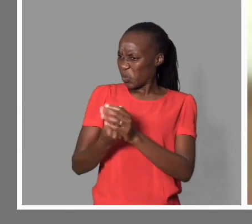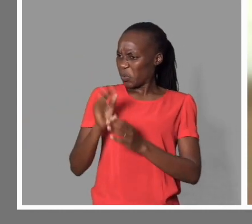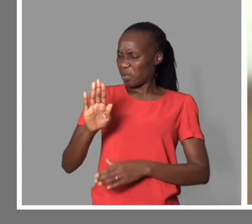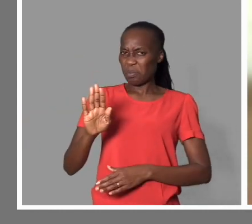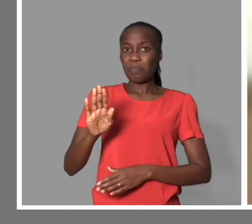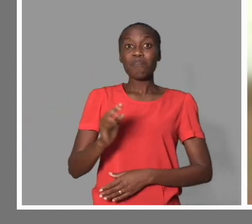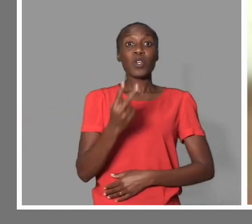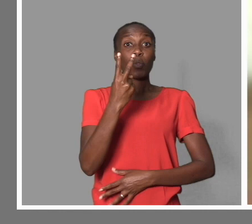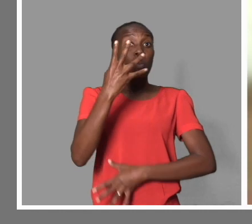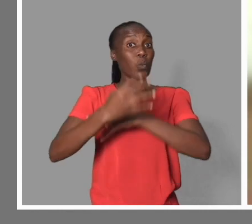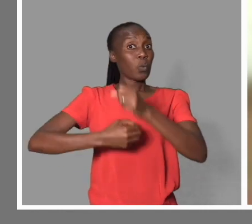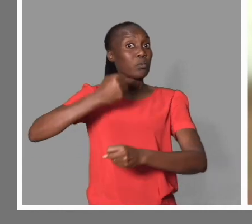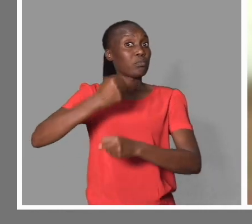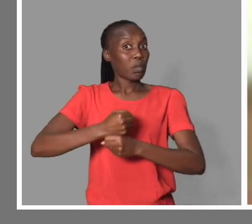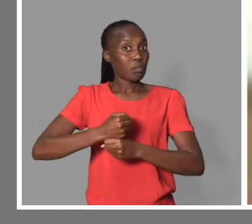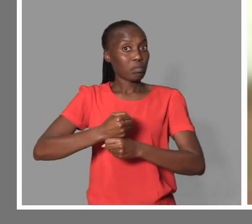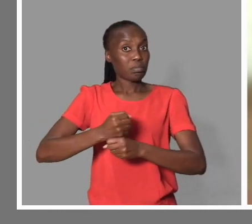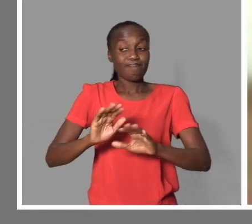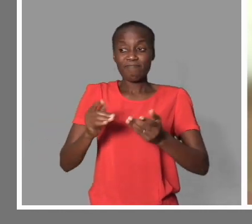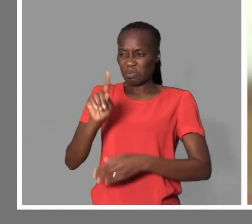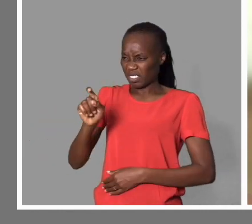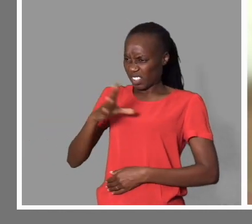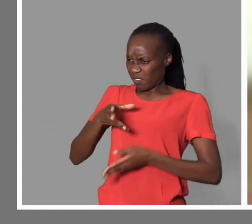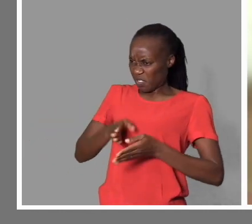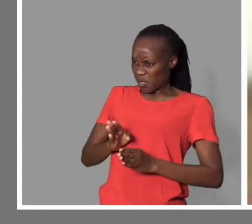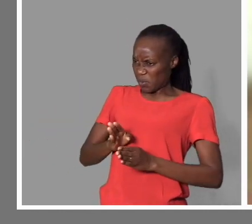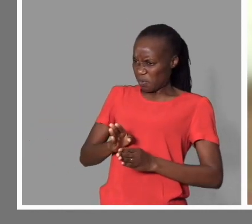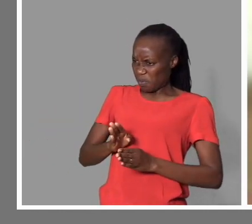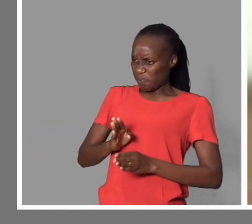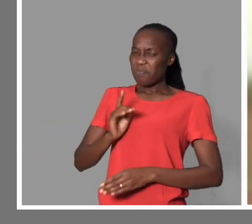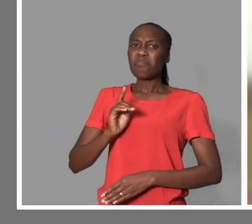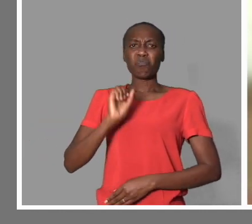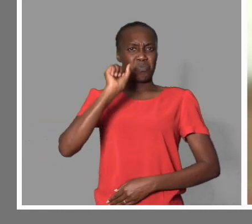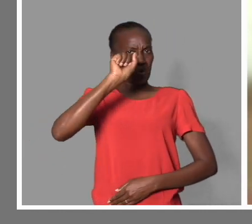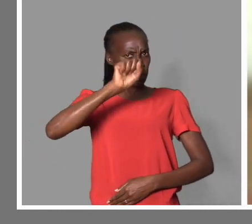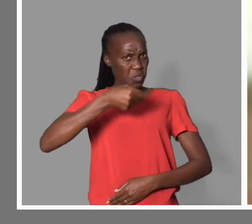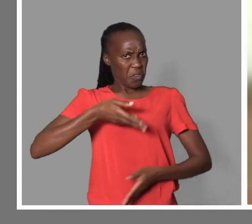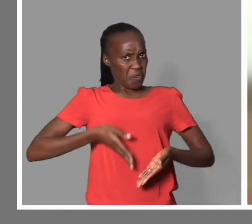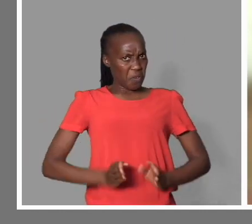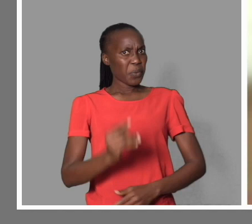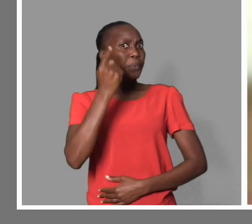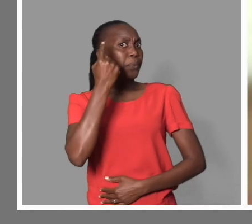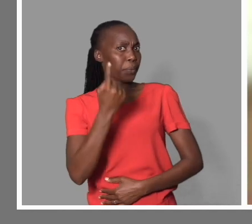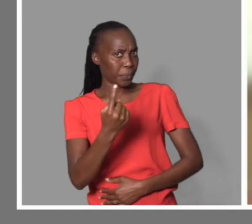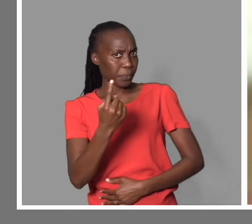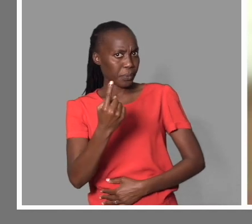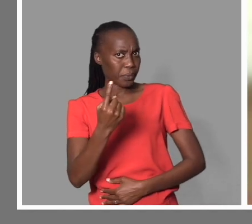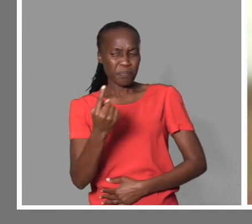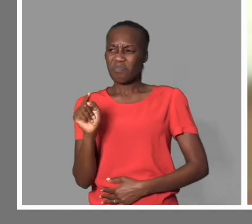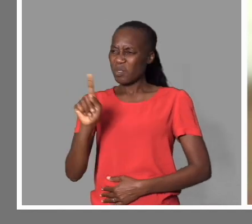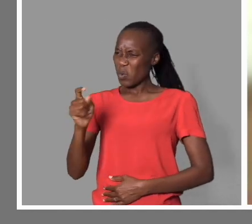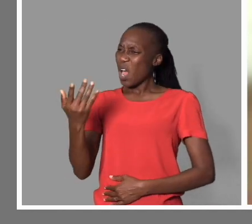Há quanto tempo estás no lar? Dois anos. Tens filhos? Sim,